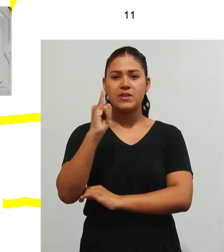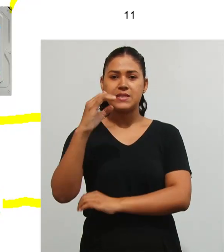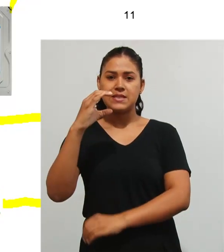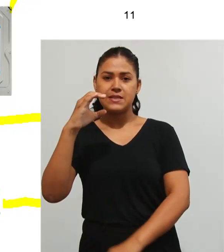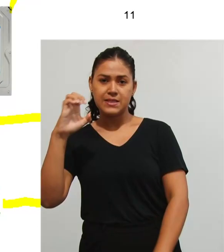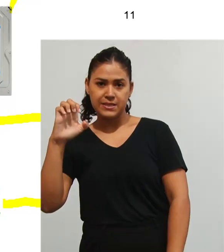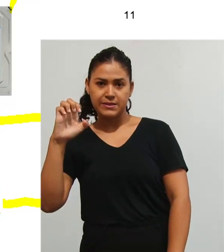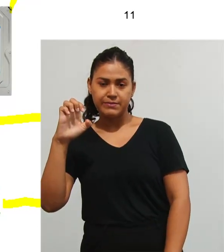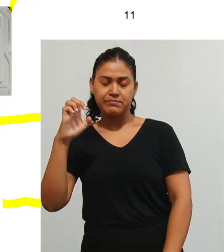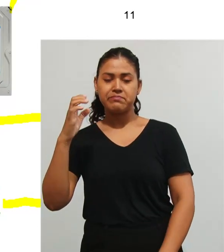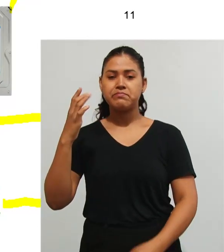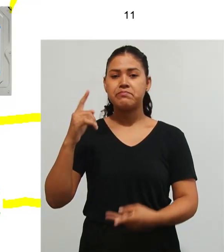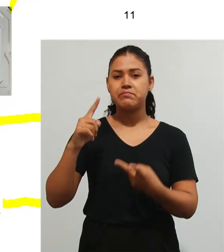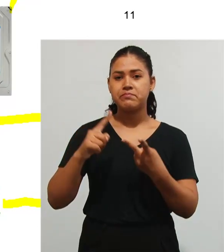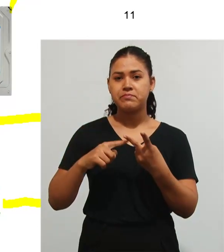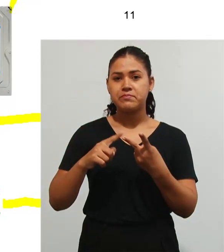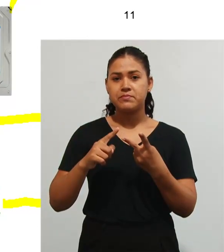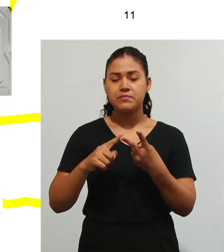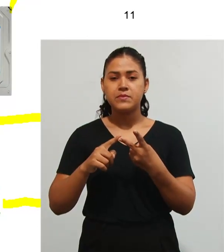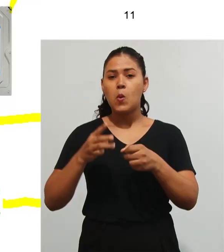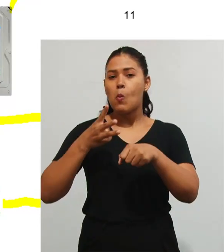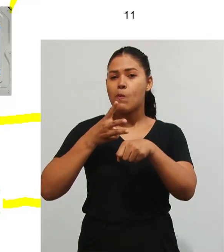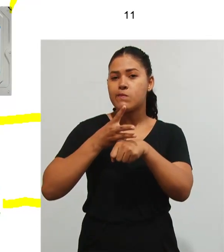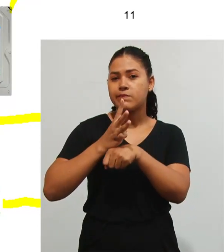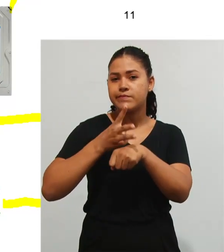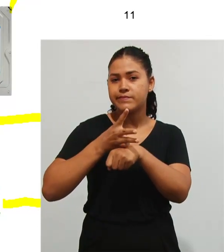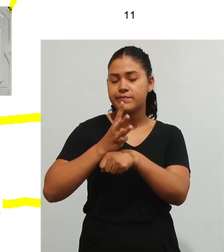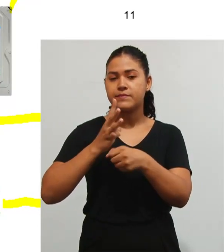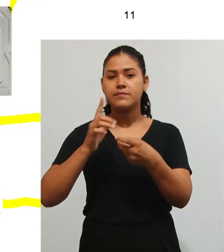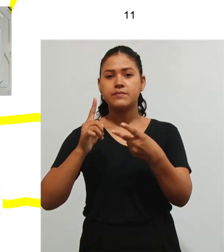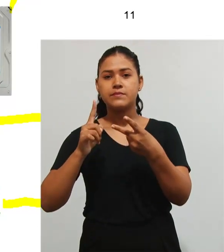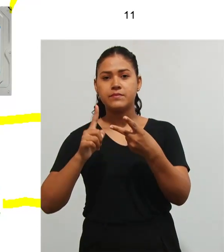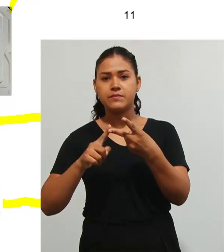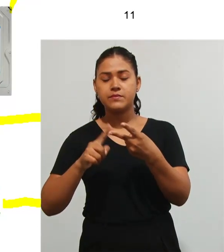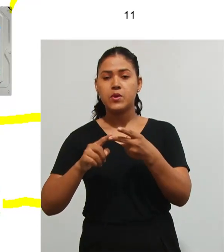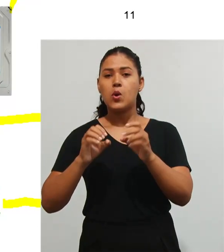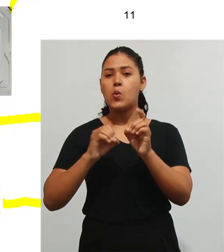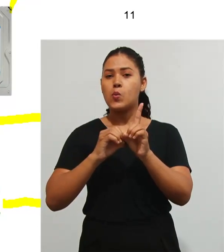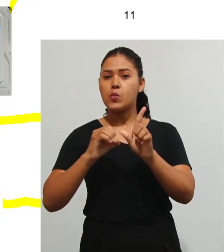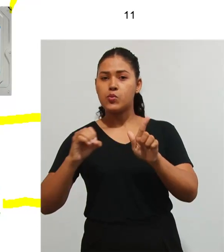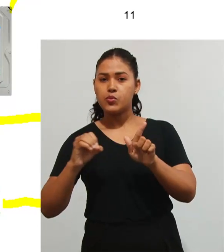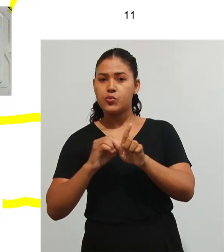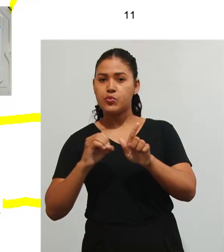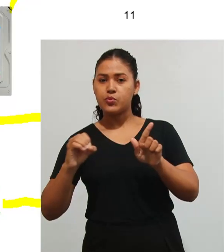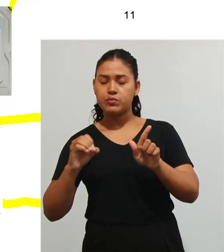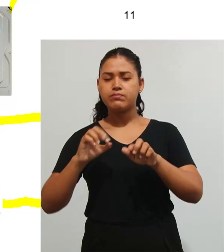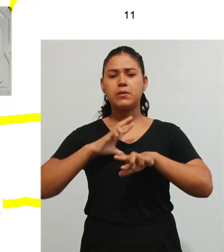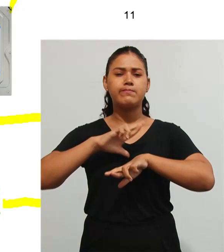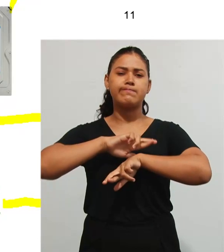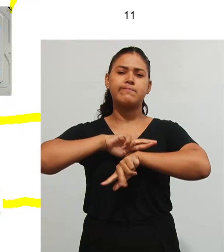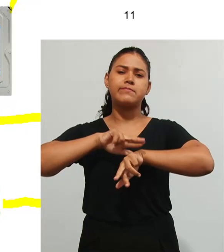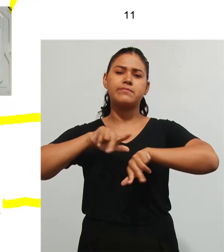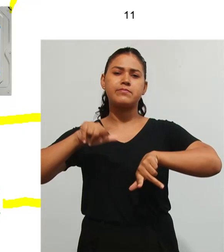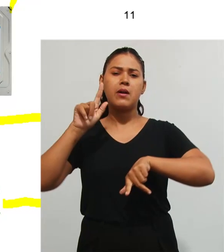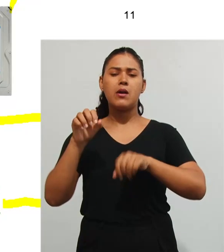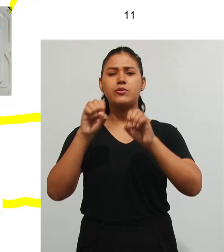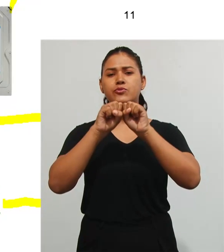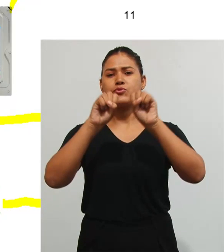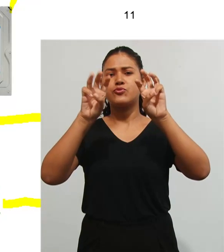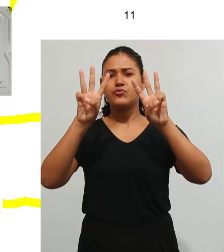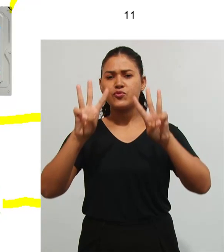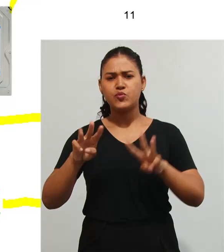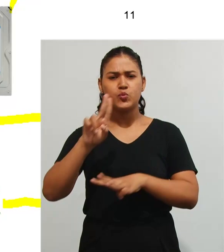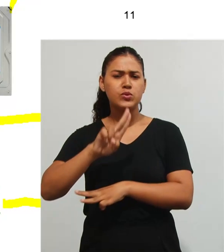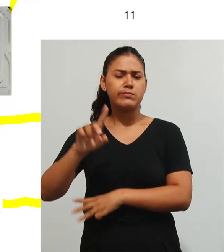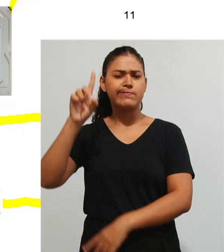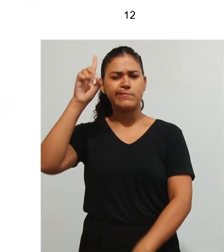pacote Office, nós temos o próprio WhatsApp, o navegador Google Chrome, que são softwares bem utilizados no nosso